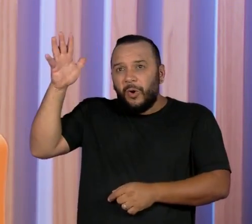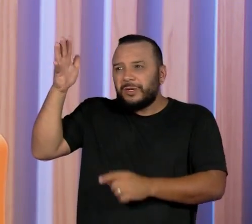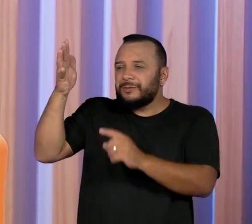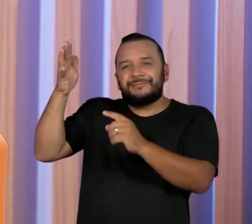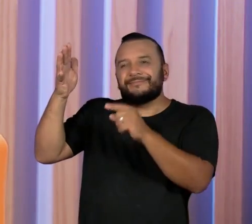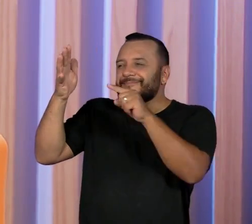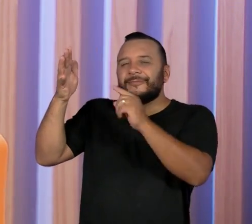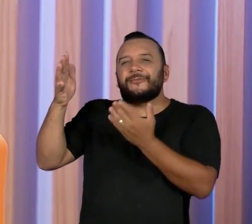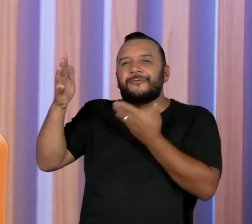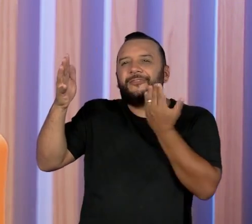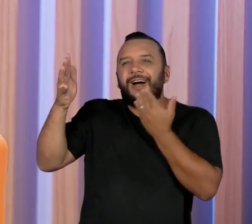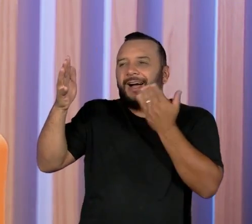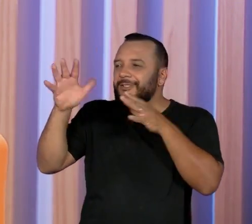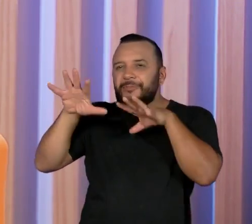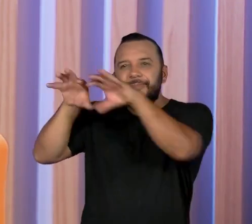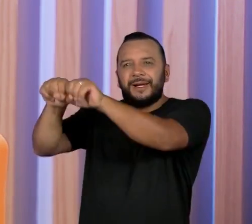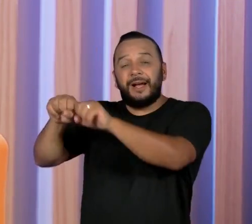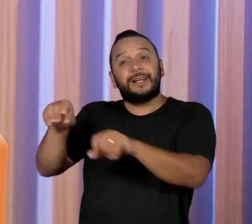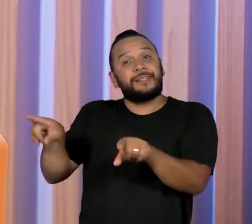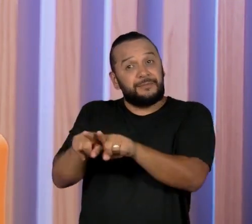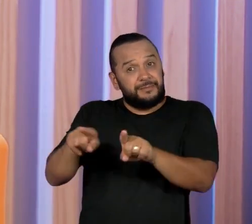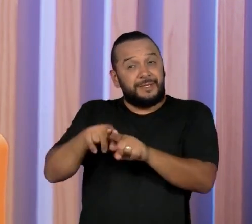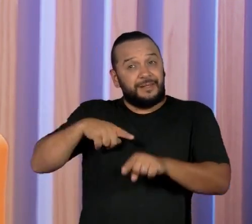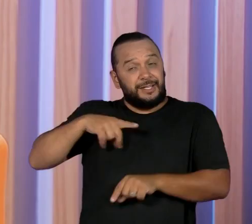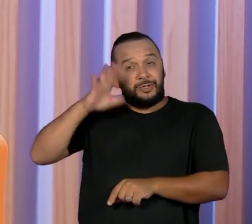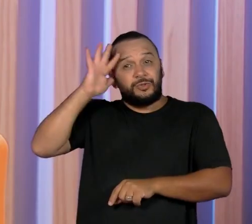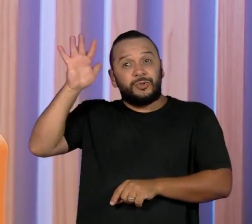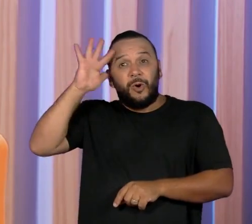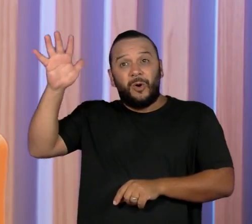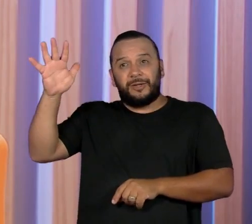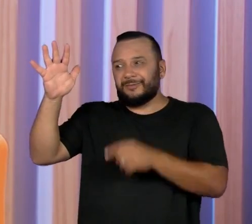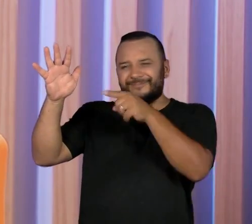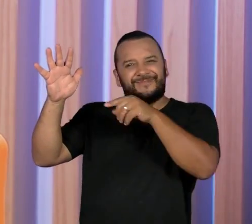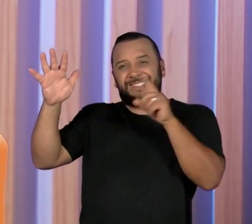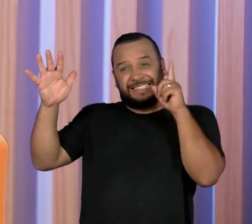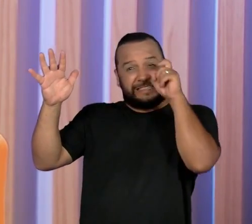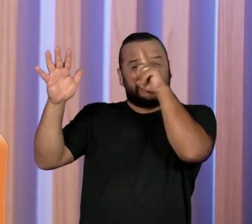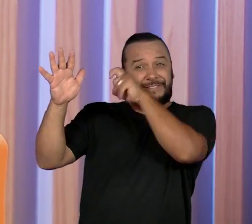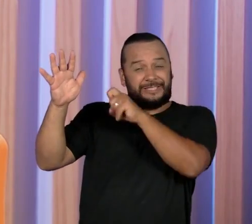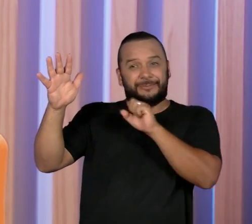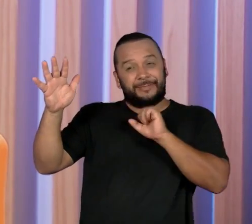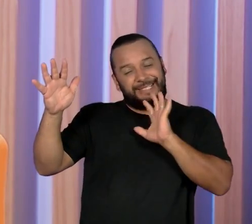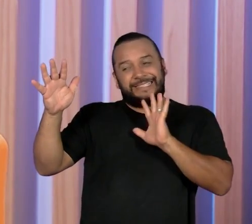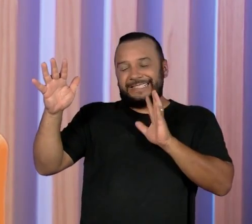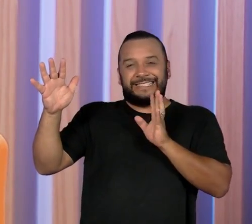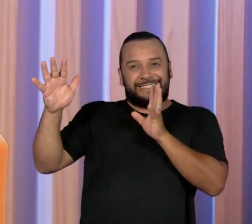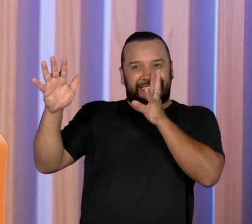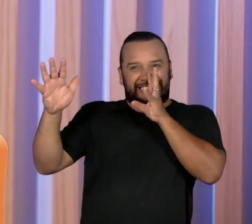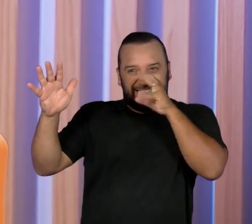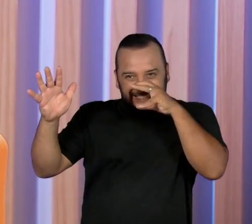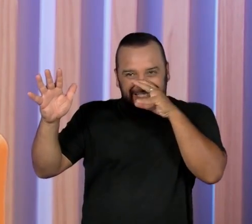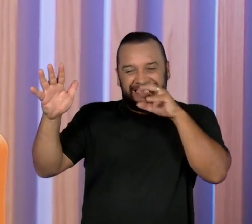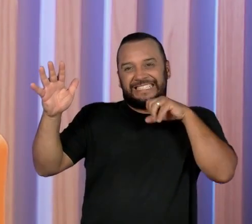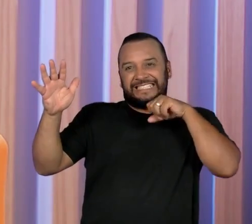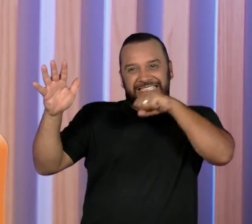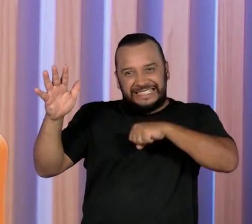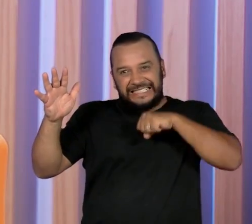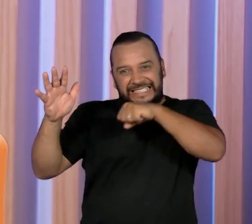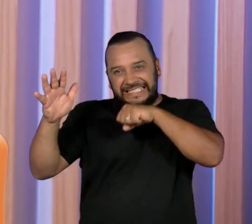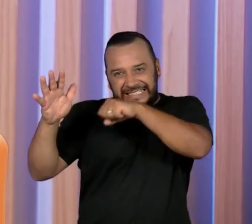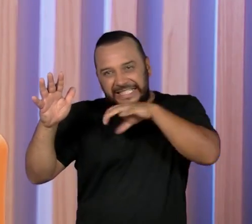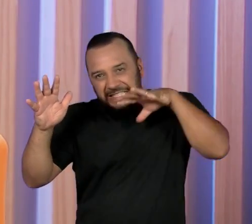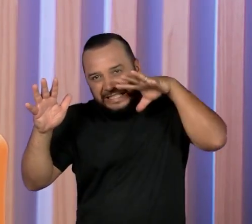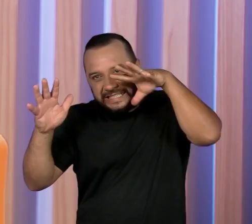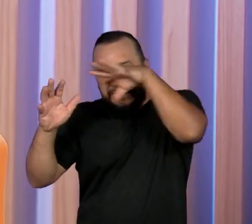mais distantes também, né? Que não porque estão distantes que não vão se realizar, mas talvez a construção do caminho para chegar até nele